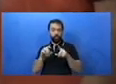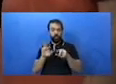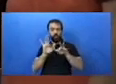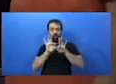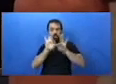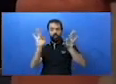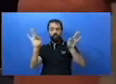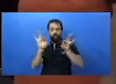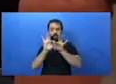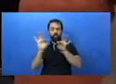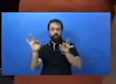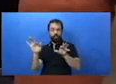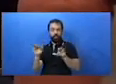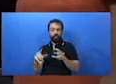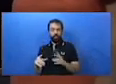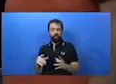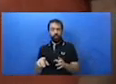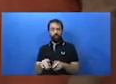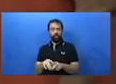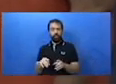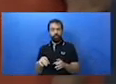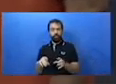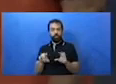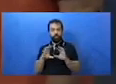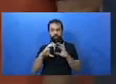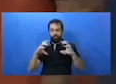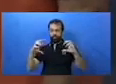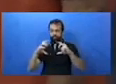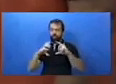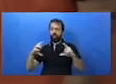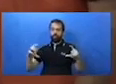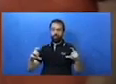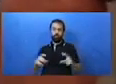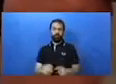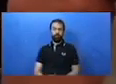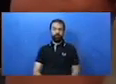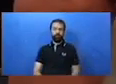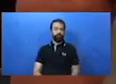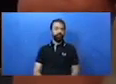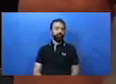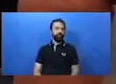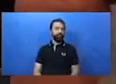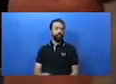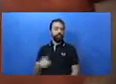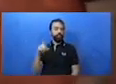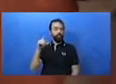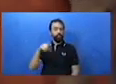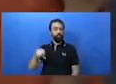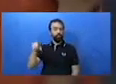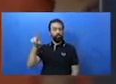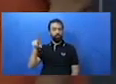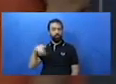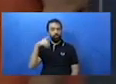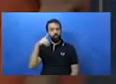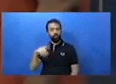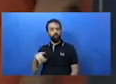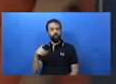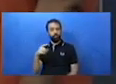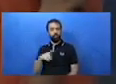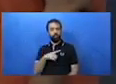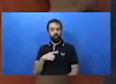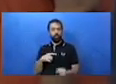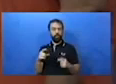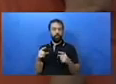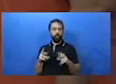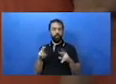cordéis também são escritos assim. Todo texto de cordel é rico em sonoridade, porque há muitos versos que rimam.